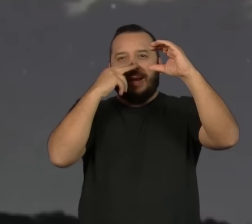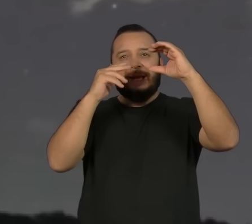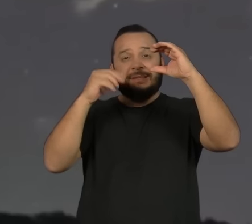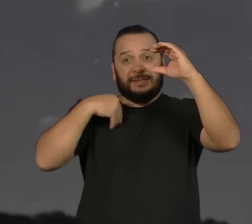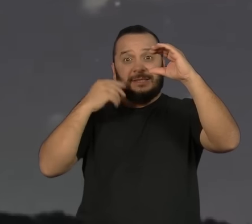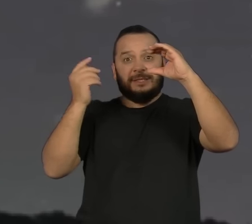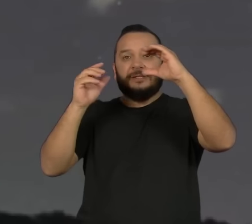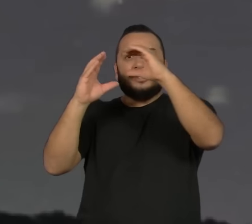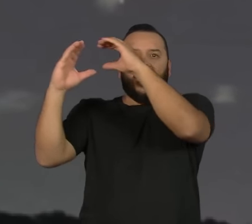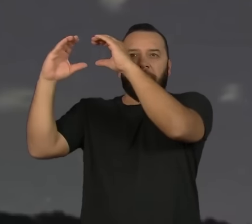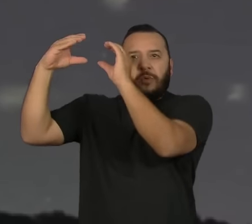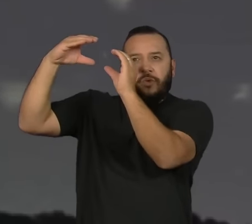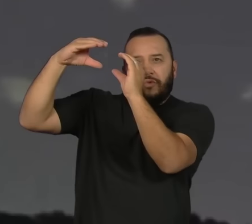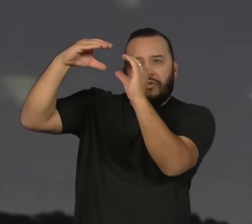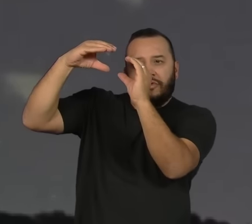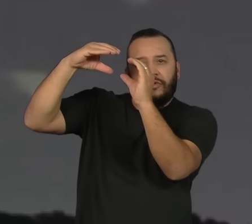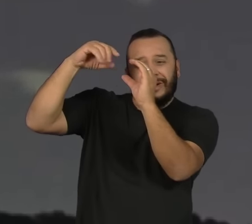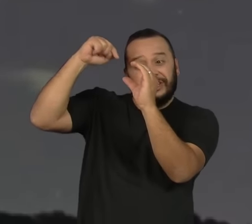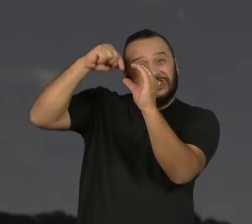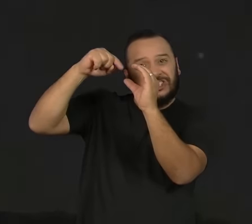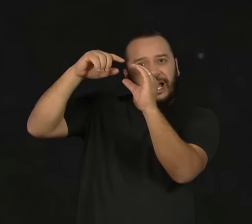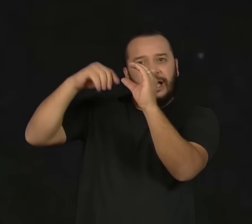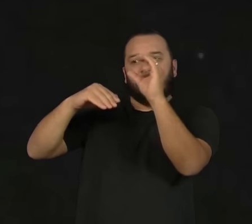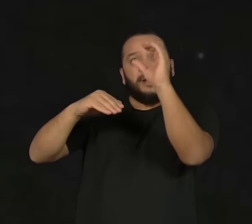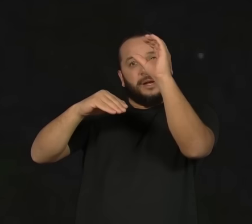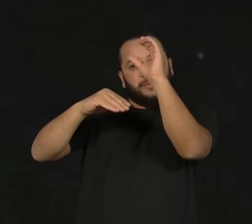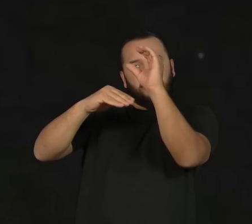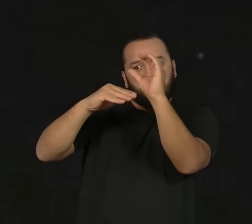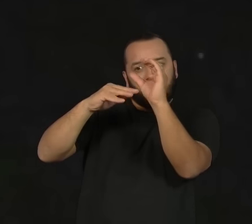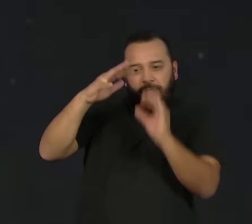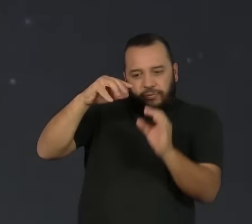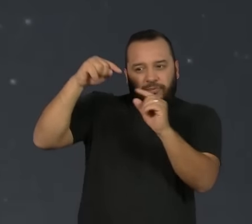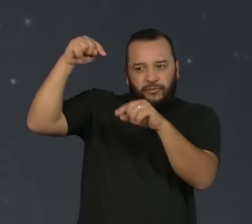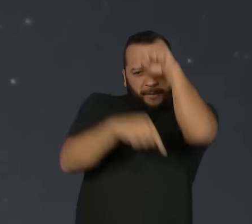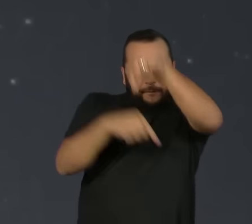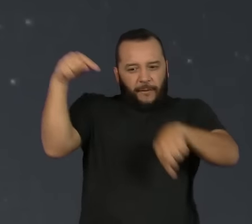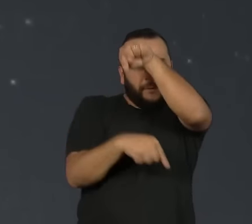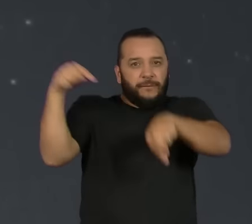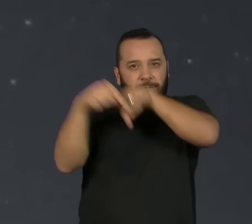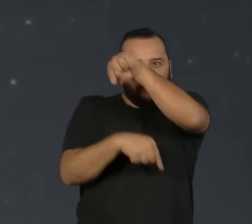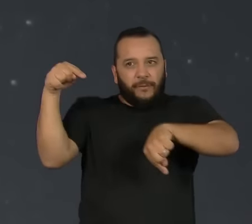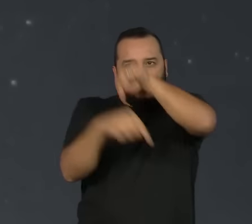conseguem atingir a superfície da Terra, recebem o nome de meteoritos.